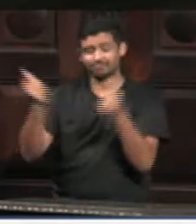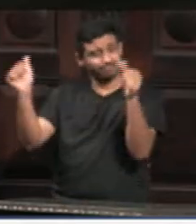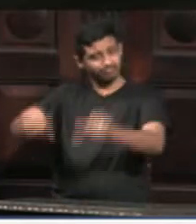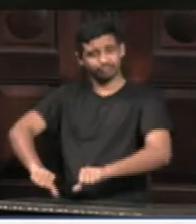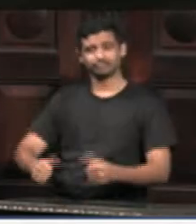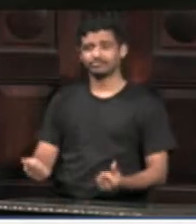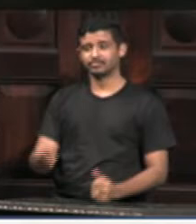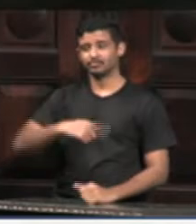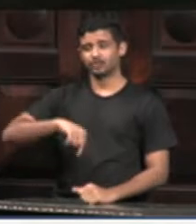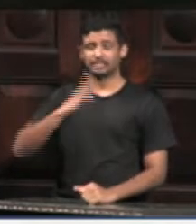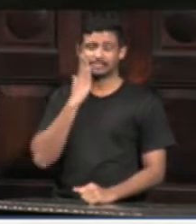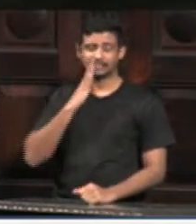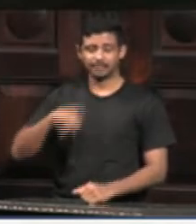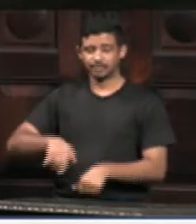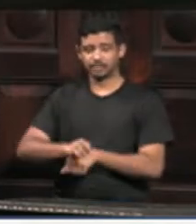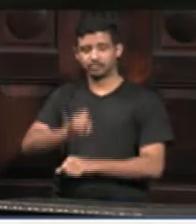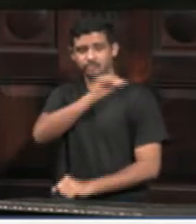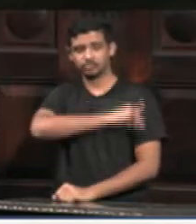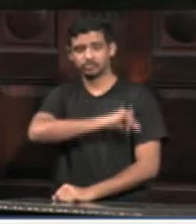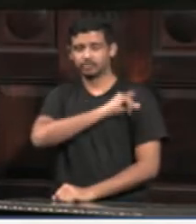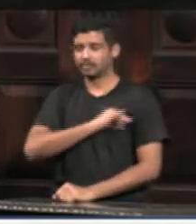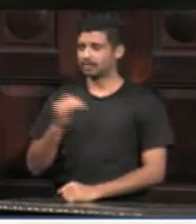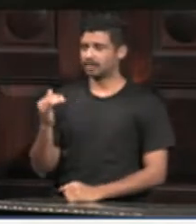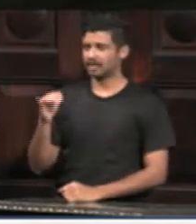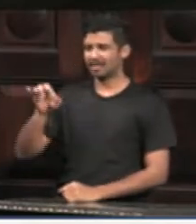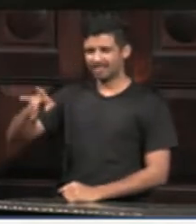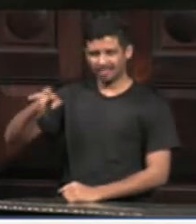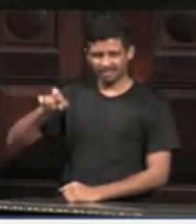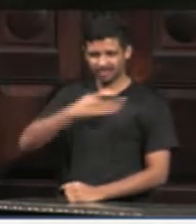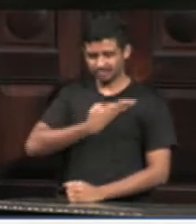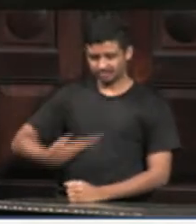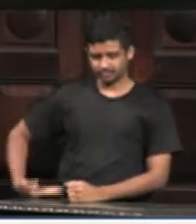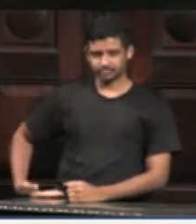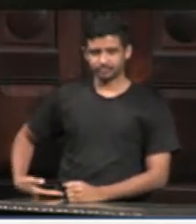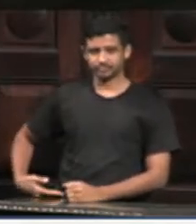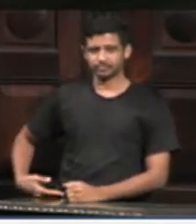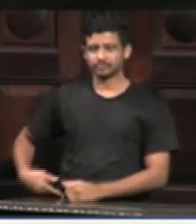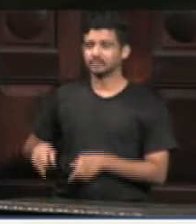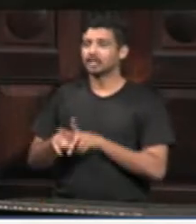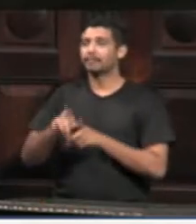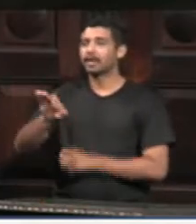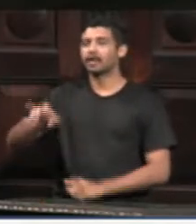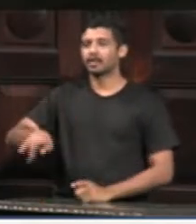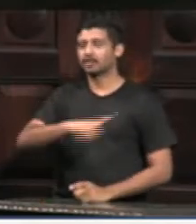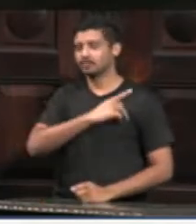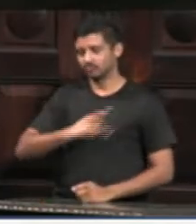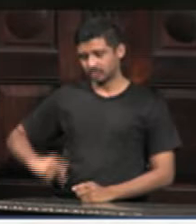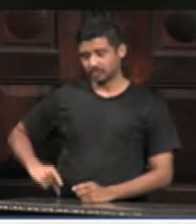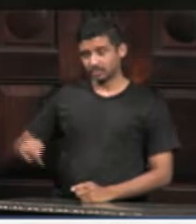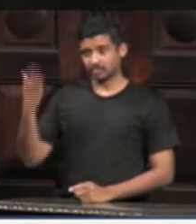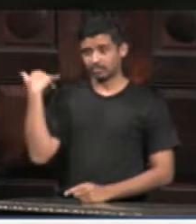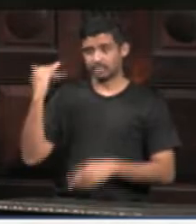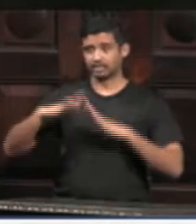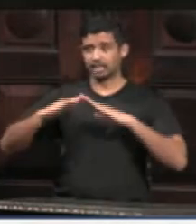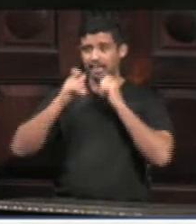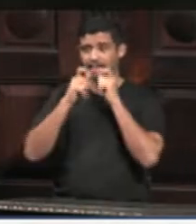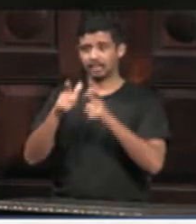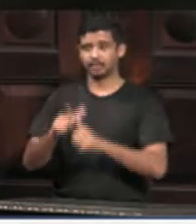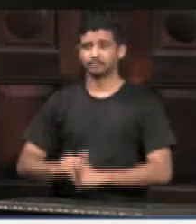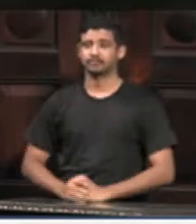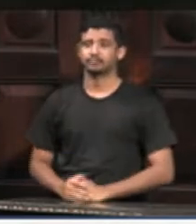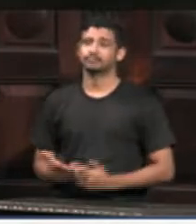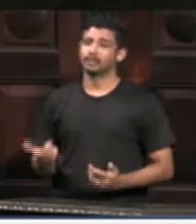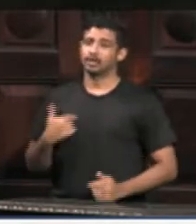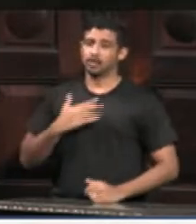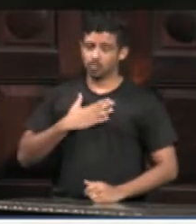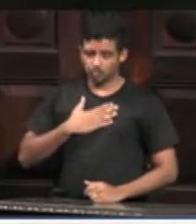de Janeiro tem um ex-governador e 3 ex-presidentes dessa casa presos. Eu gostaria que